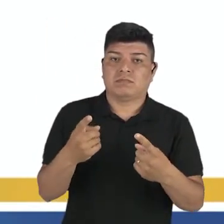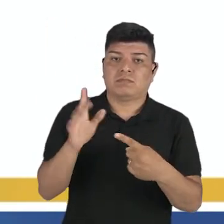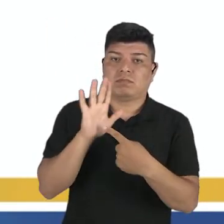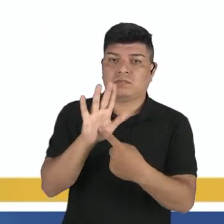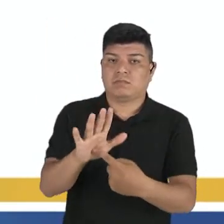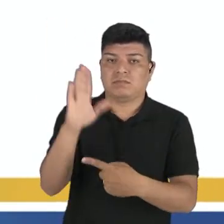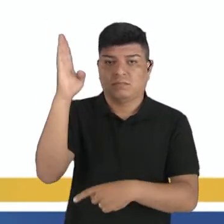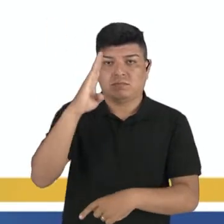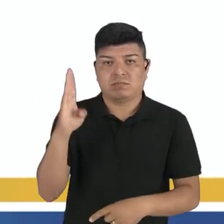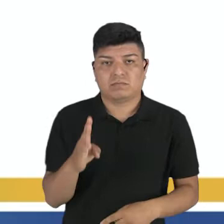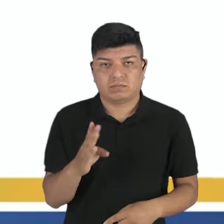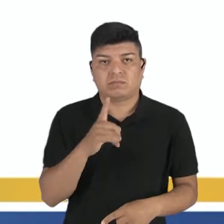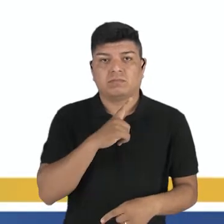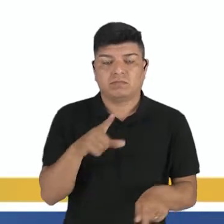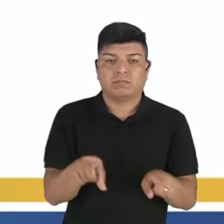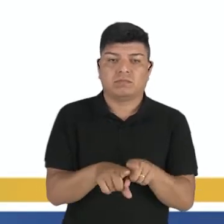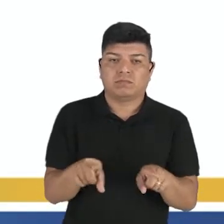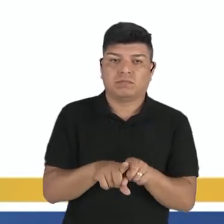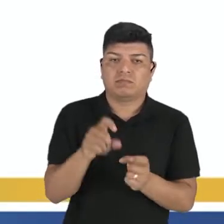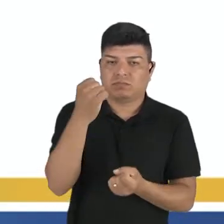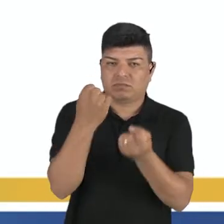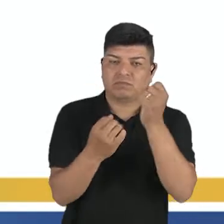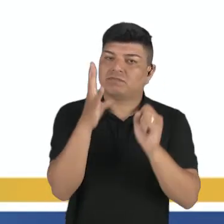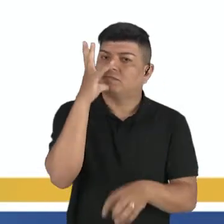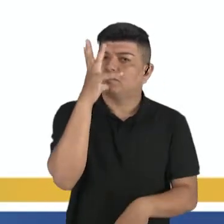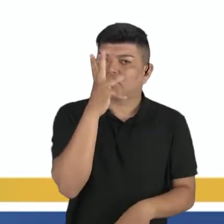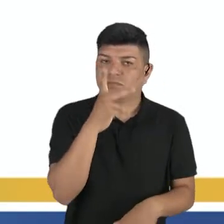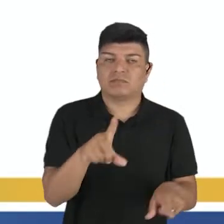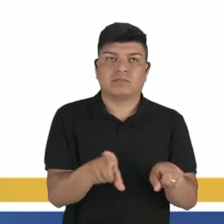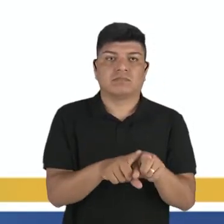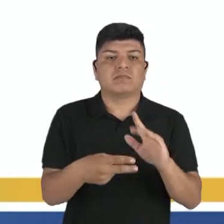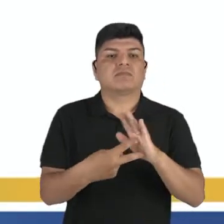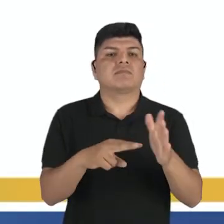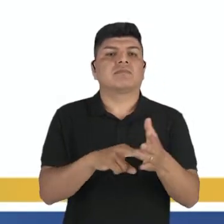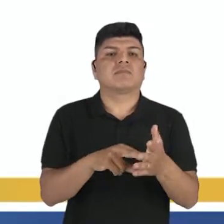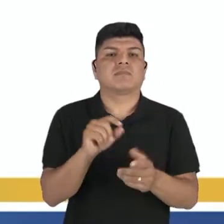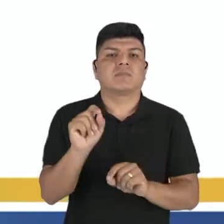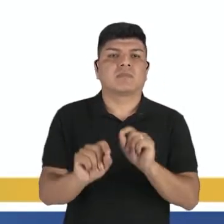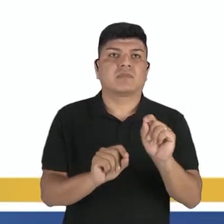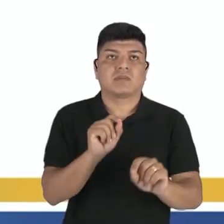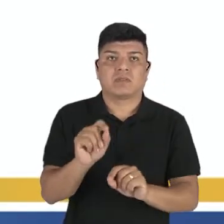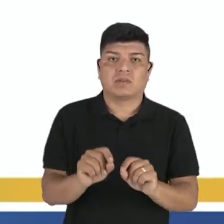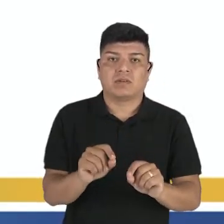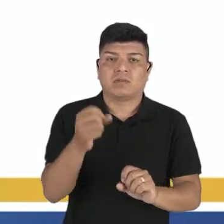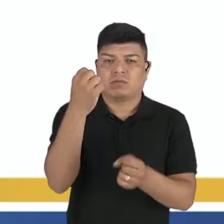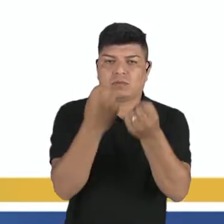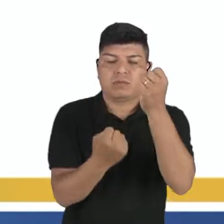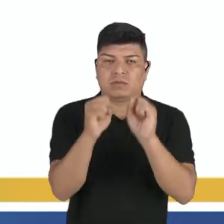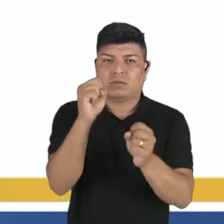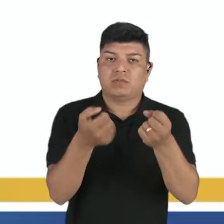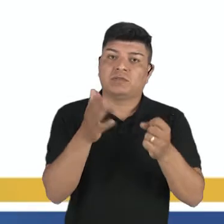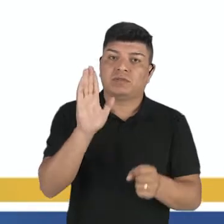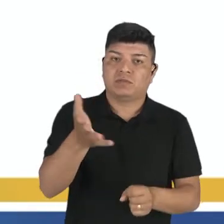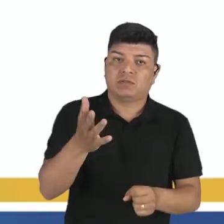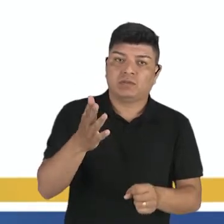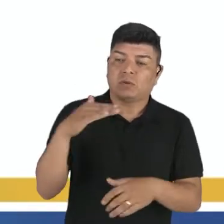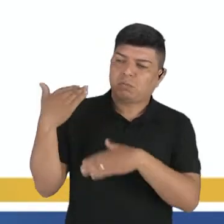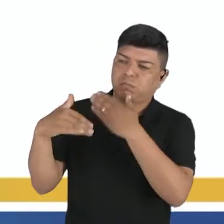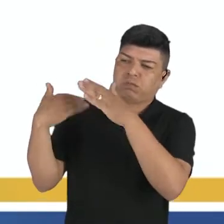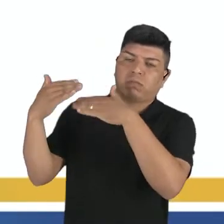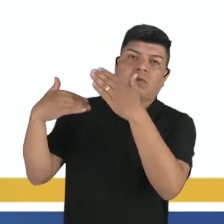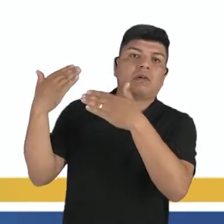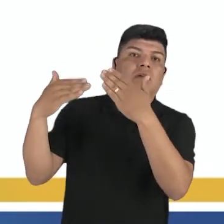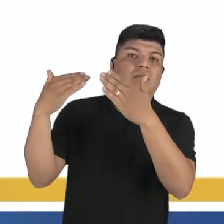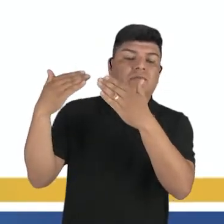o Brasil um pouquinho, né? Ele também é de industrialização tardia. O que quer dizer isso? Que quando a industrialização já estava em